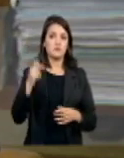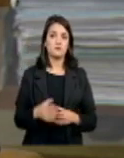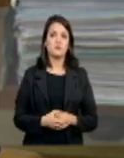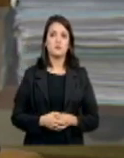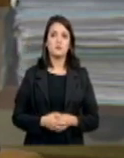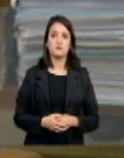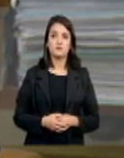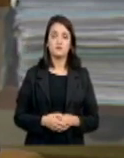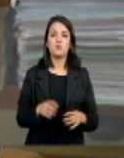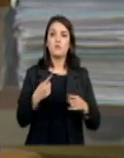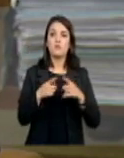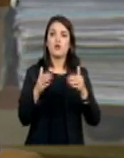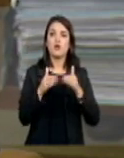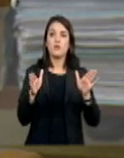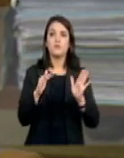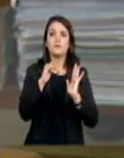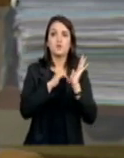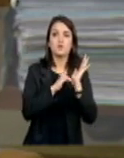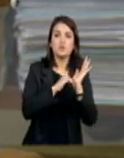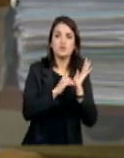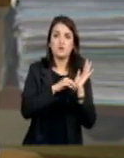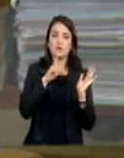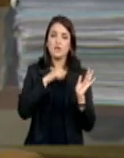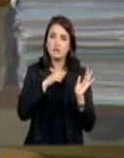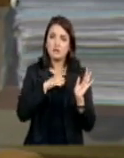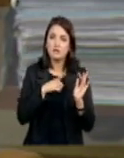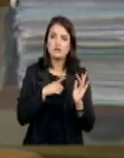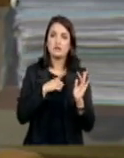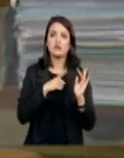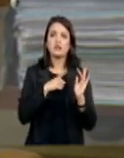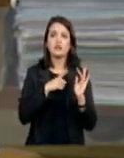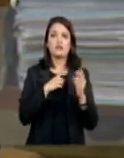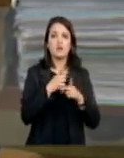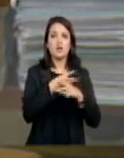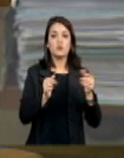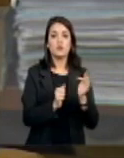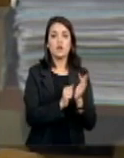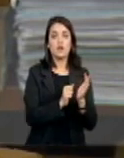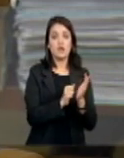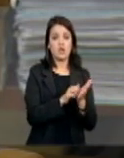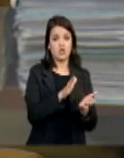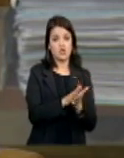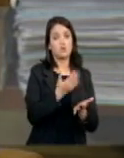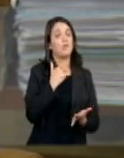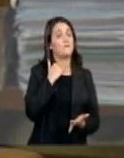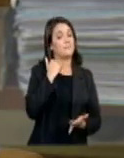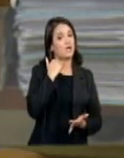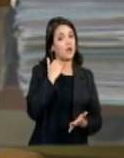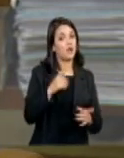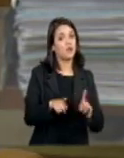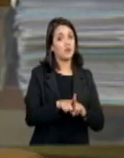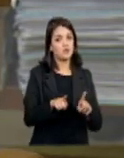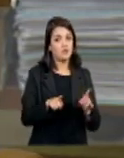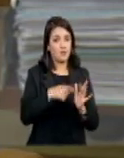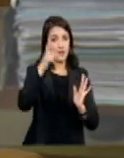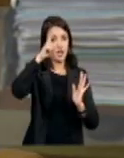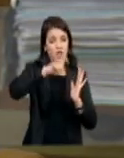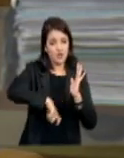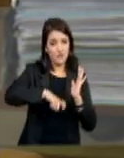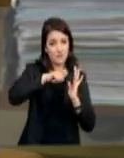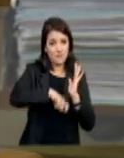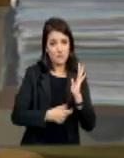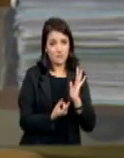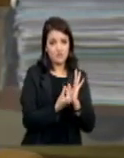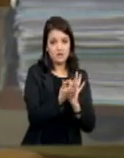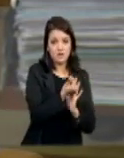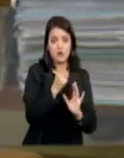quebra do sigilo inerente aos registros bancários inclusive dos registros também fiscais mas quando for o caso por